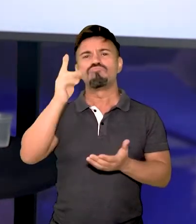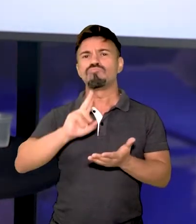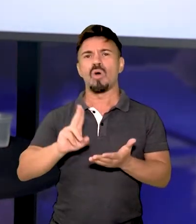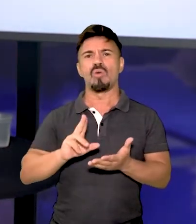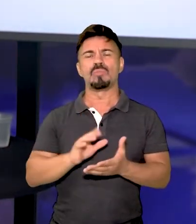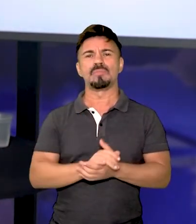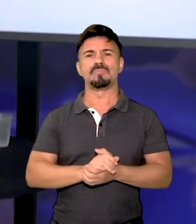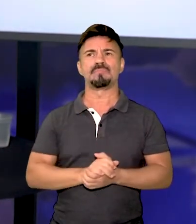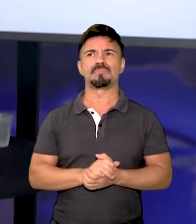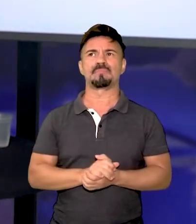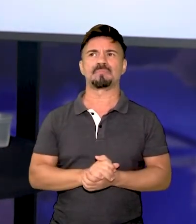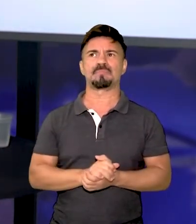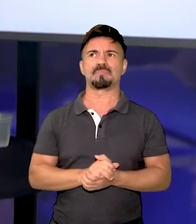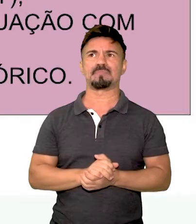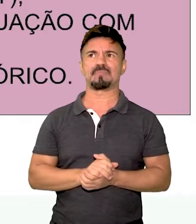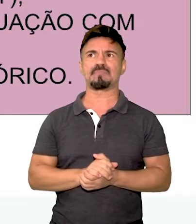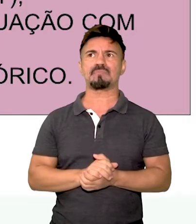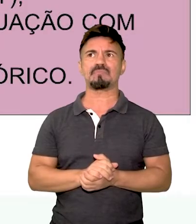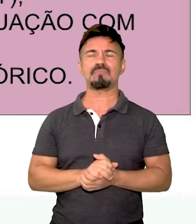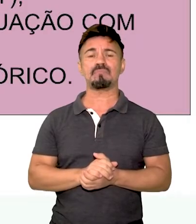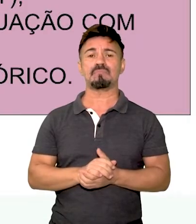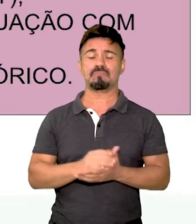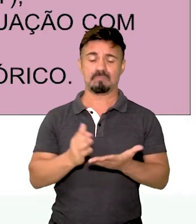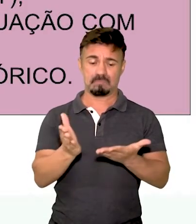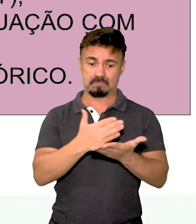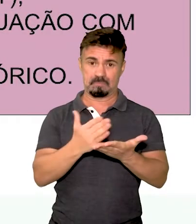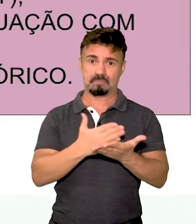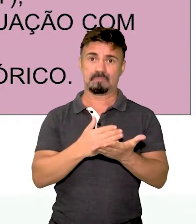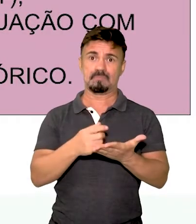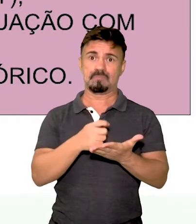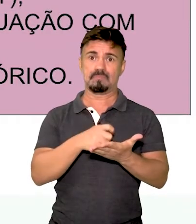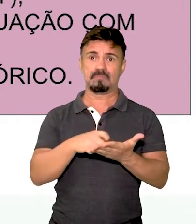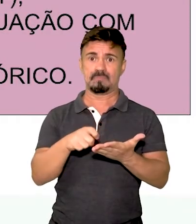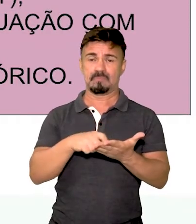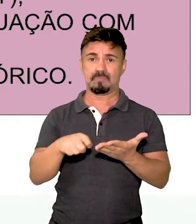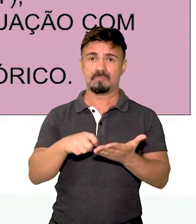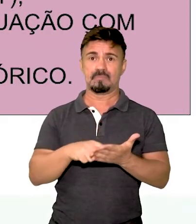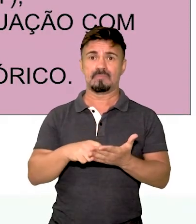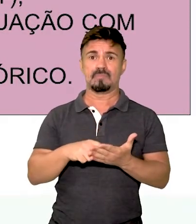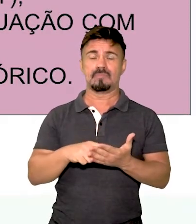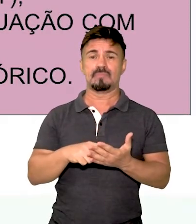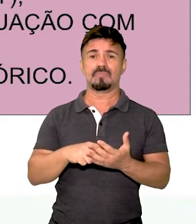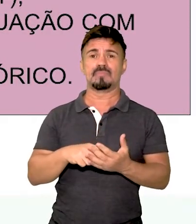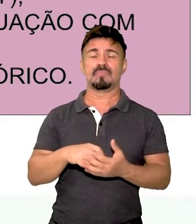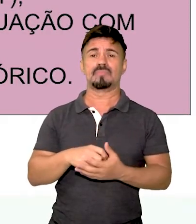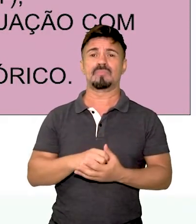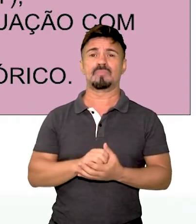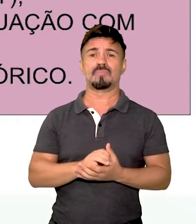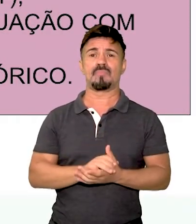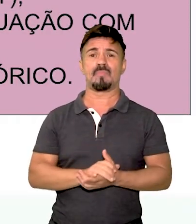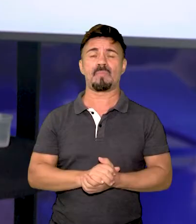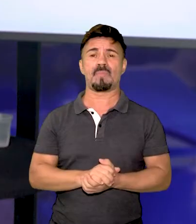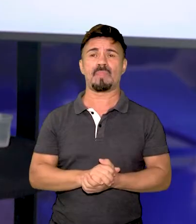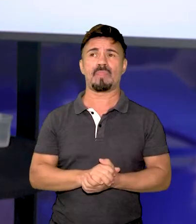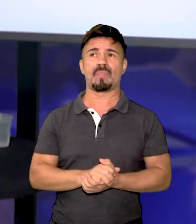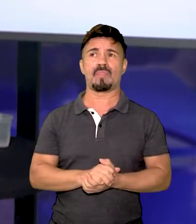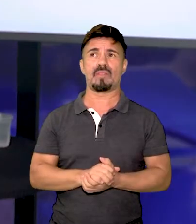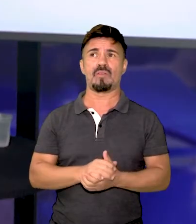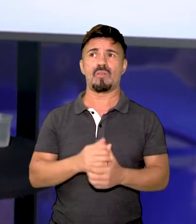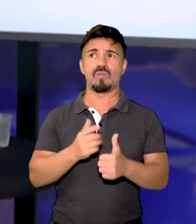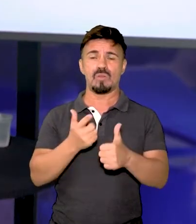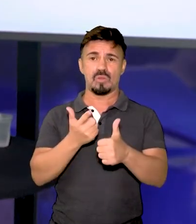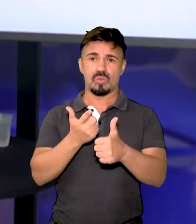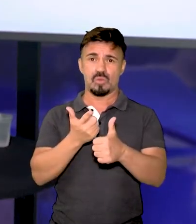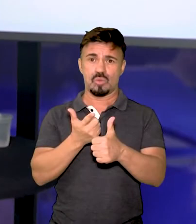Aí a linguagem nas páginas de um diário de Lucimari e Anne. Então, vamos lá. O primeiro,